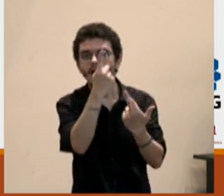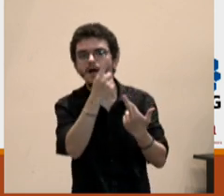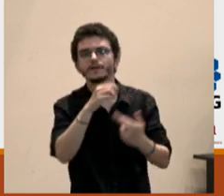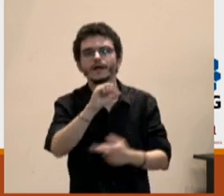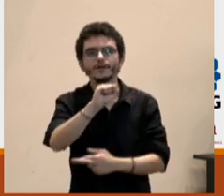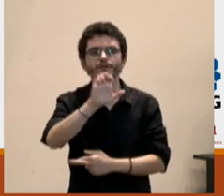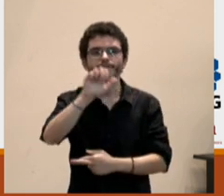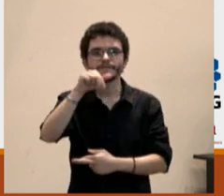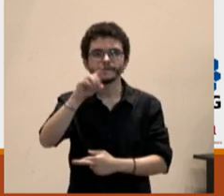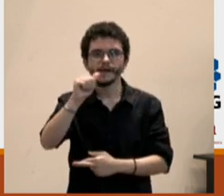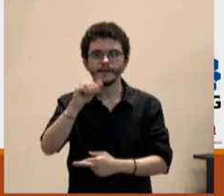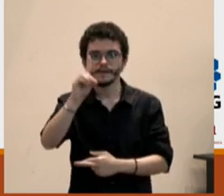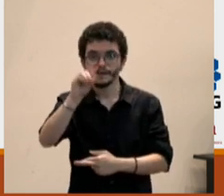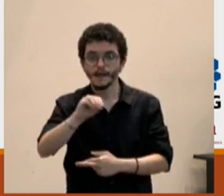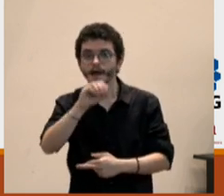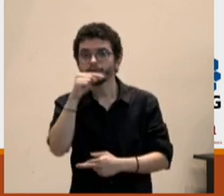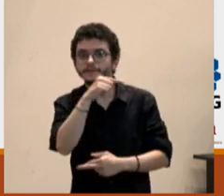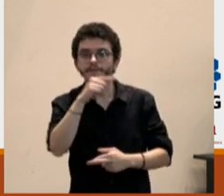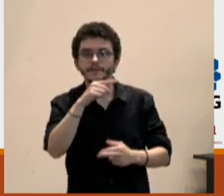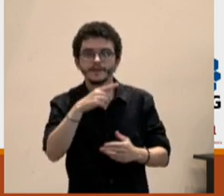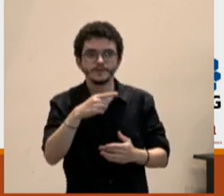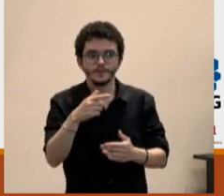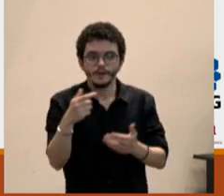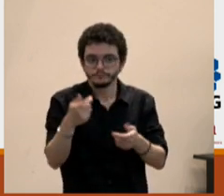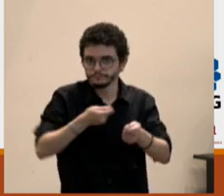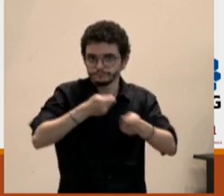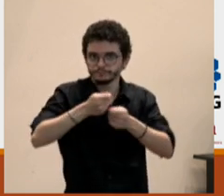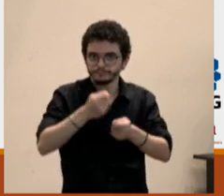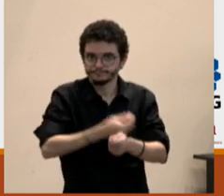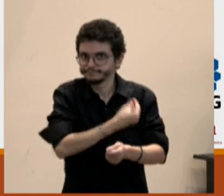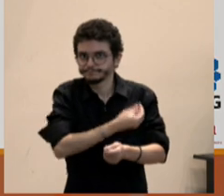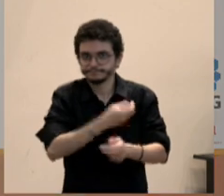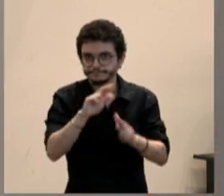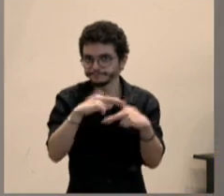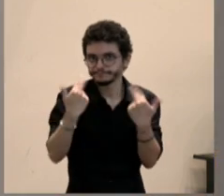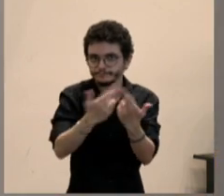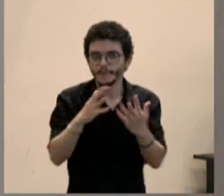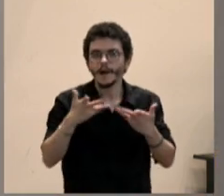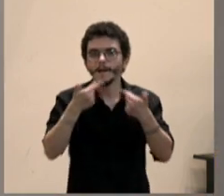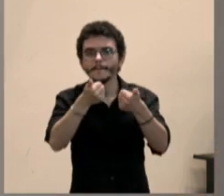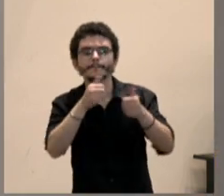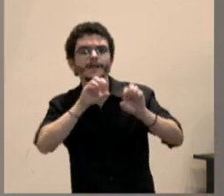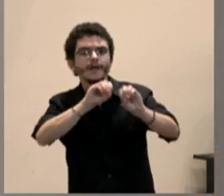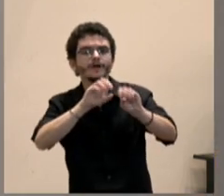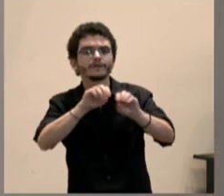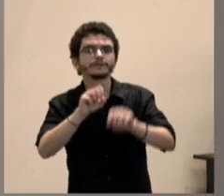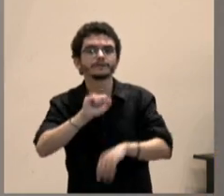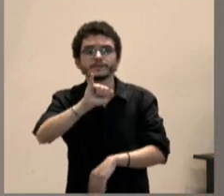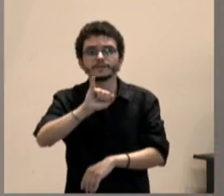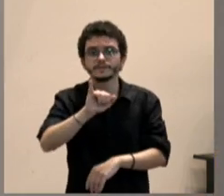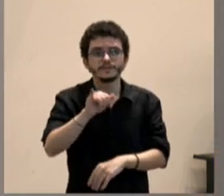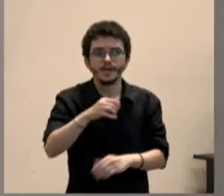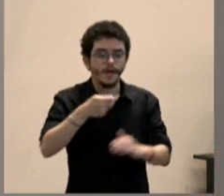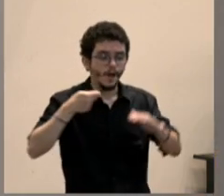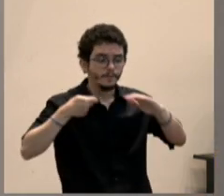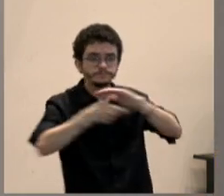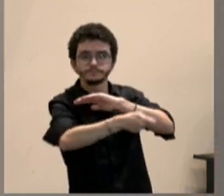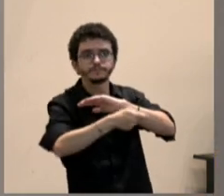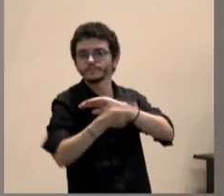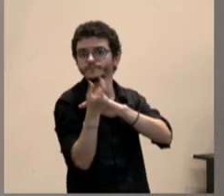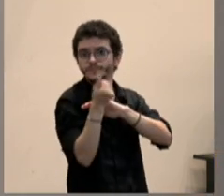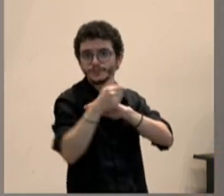aqui foi que dominou a reunião. Que você pode melhorar a qualidade da educação sem mais dinheiro. Basta continuar com o dinheiro que a gente